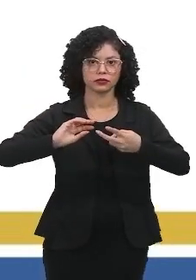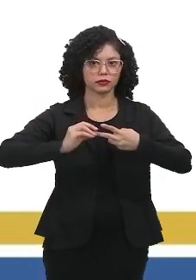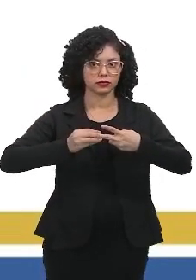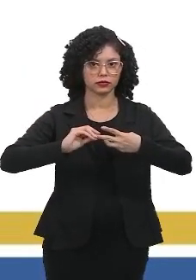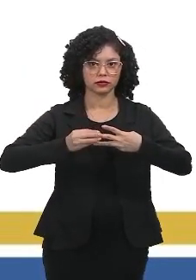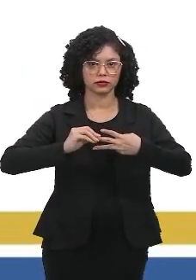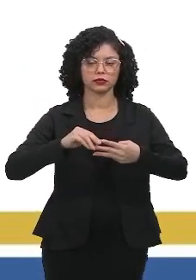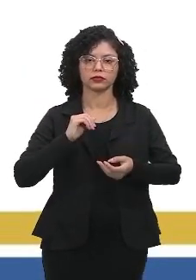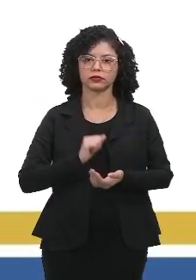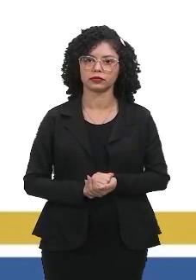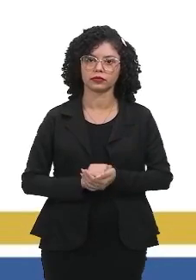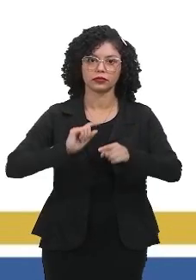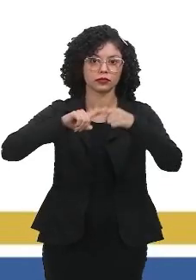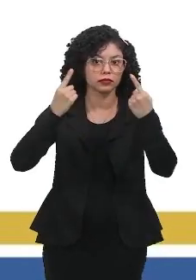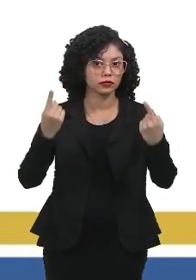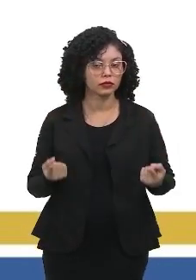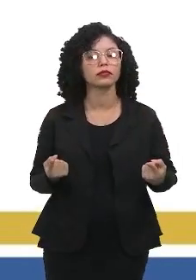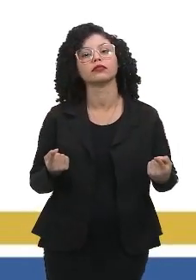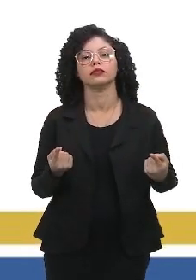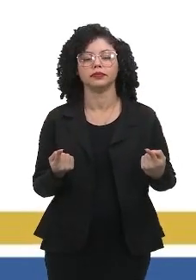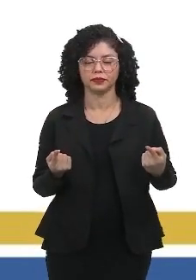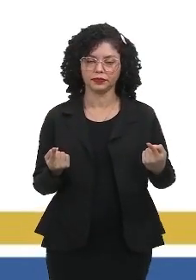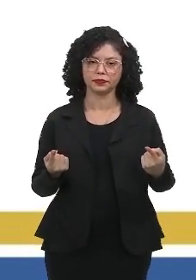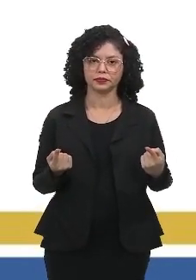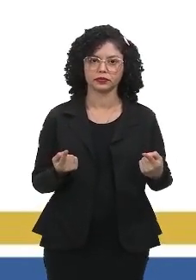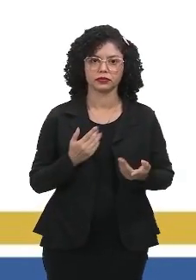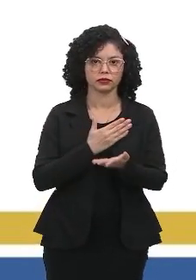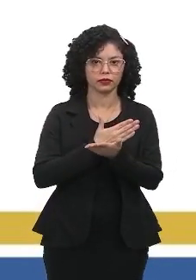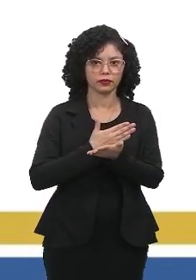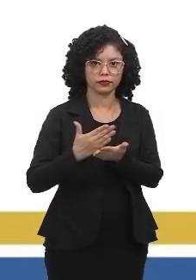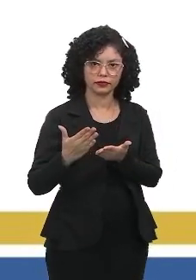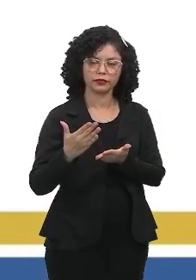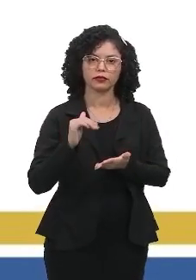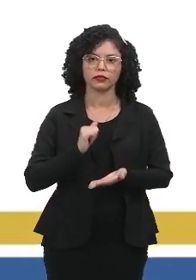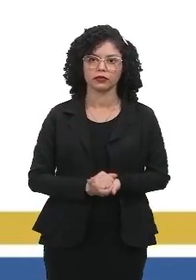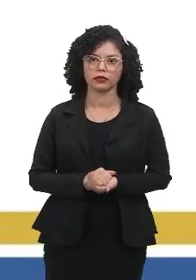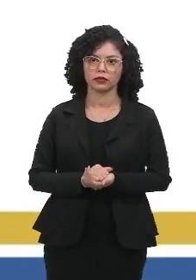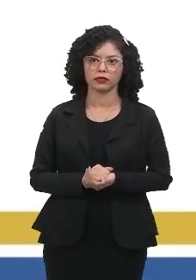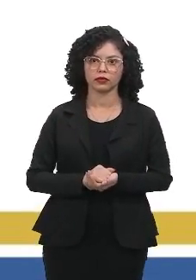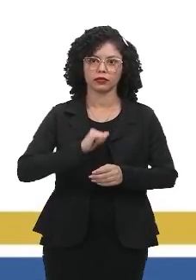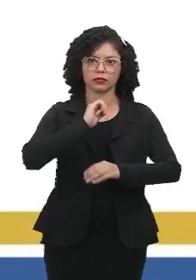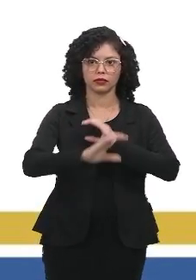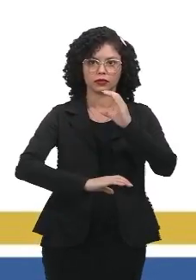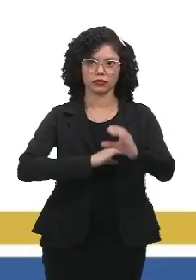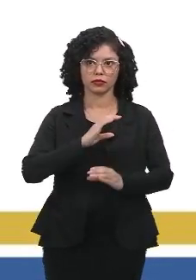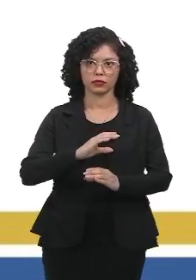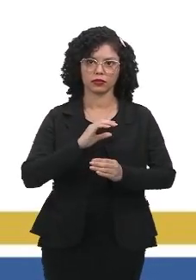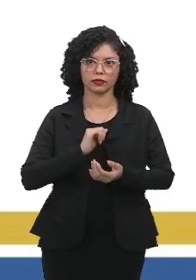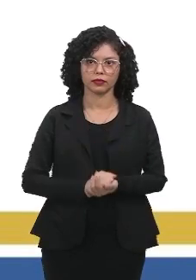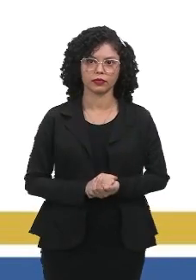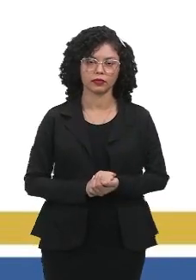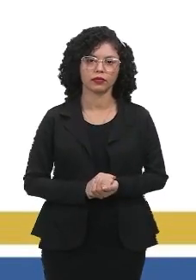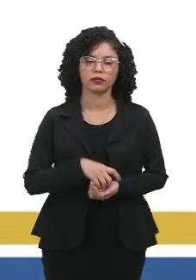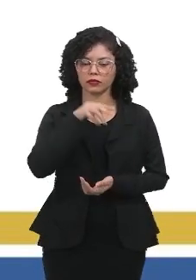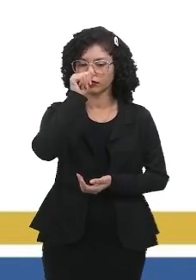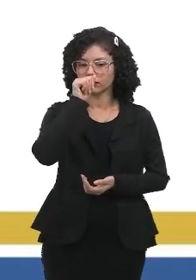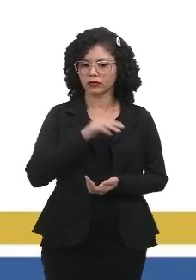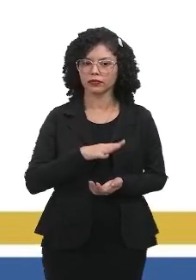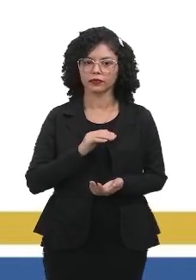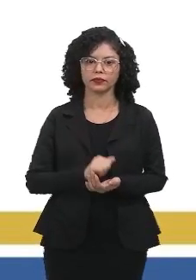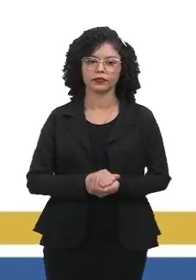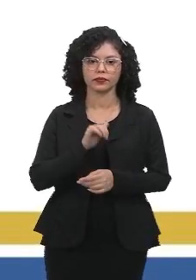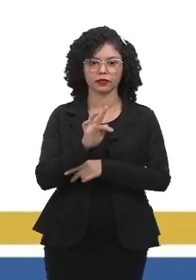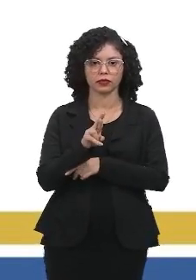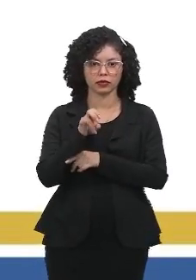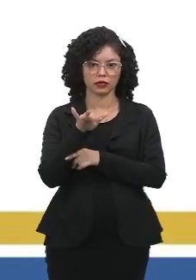mitocôndria porém ela começa no citoplasma então a respiração celular